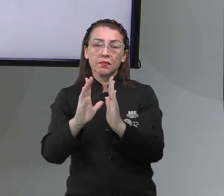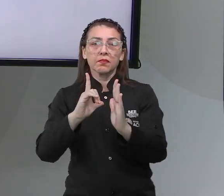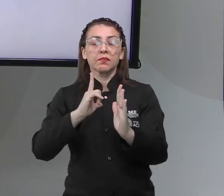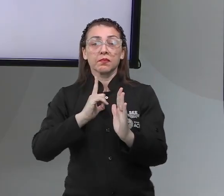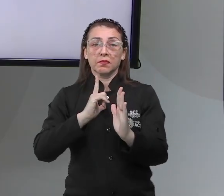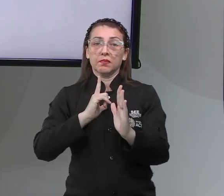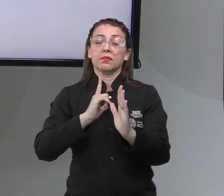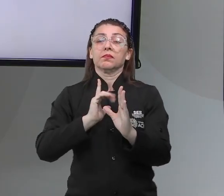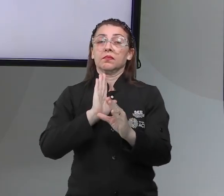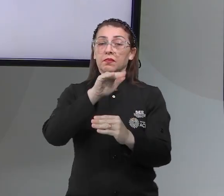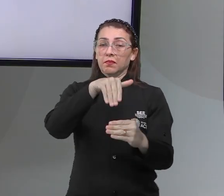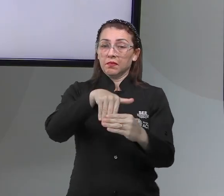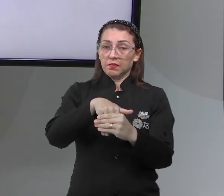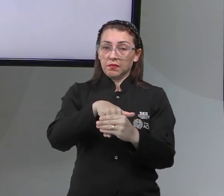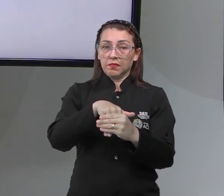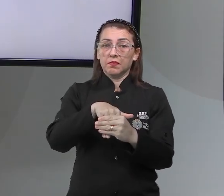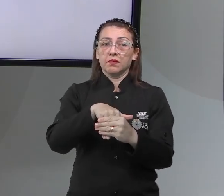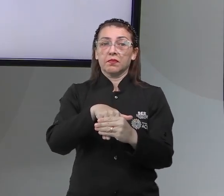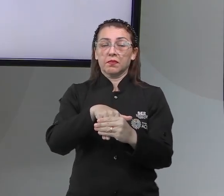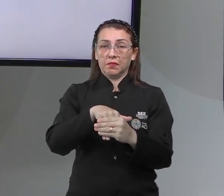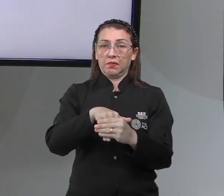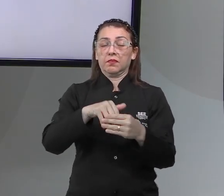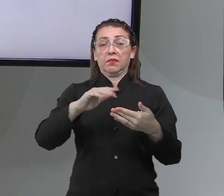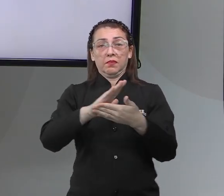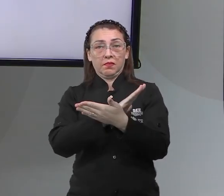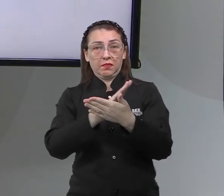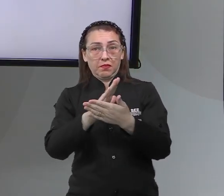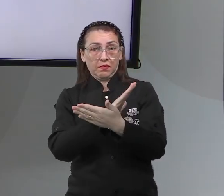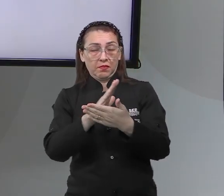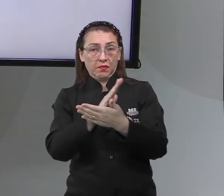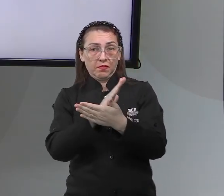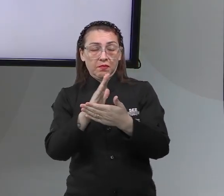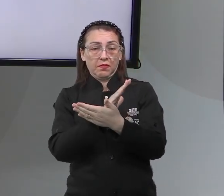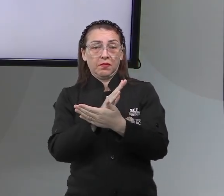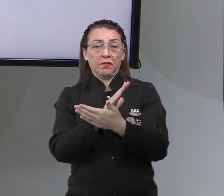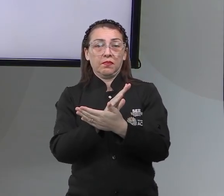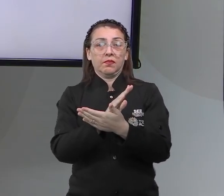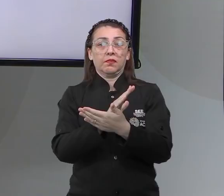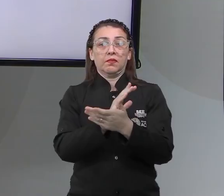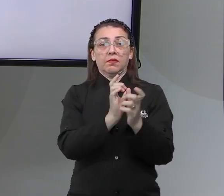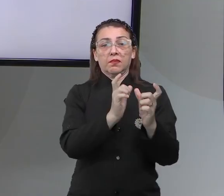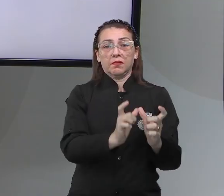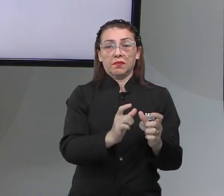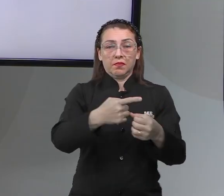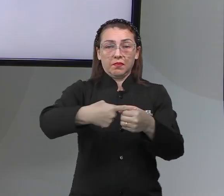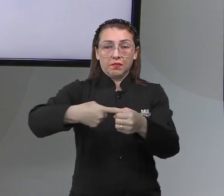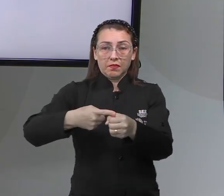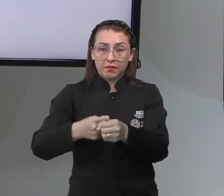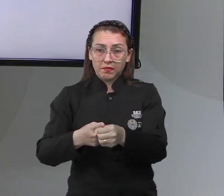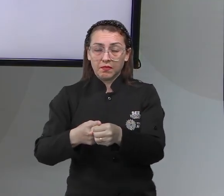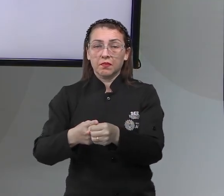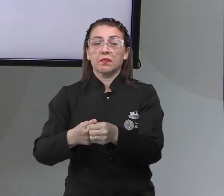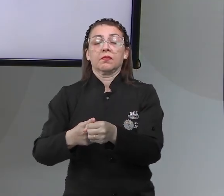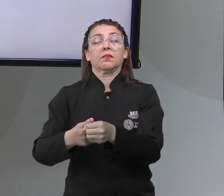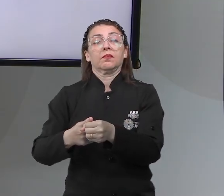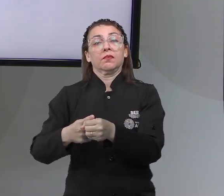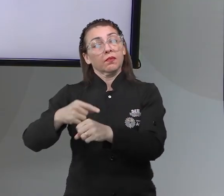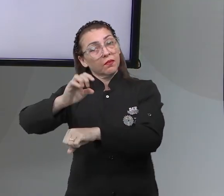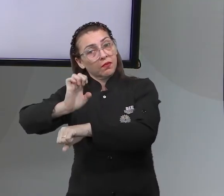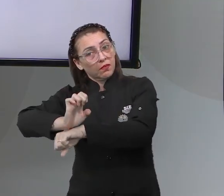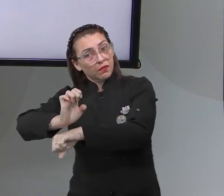temos eleições. E muitas das vezes, seja em âmbito municipal, em